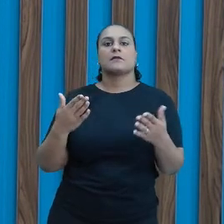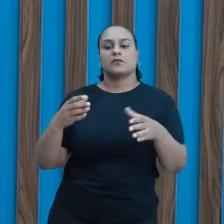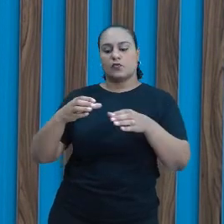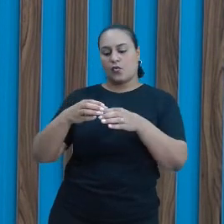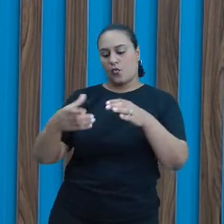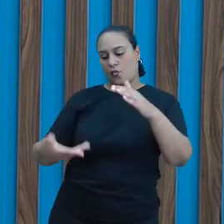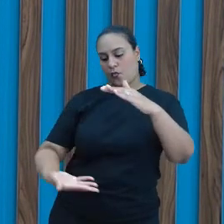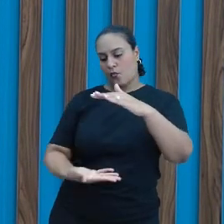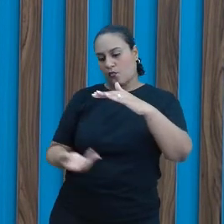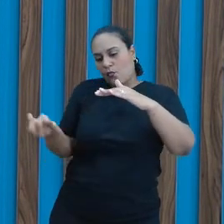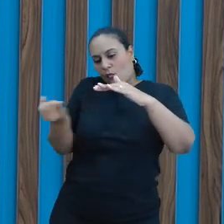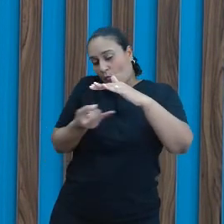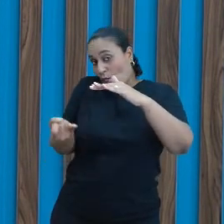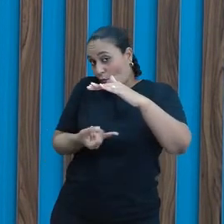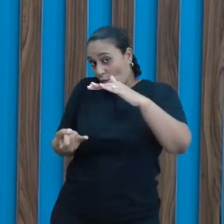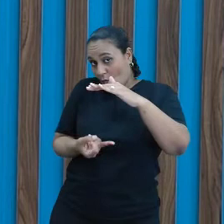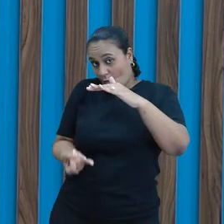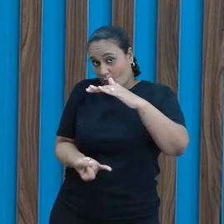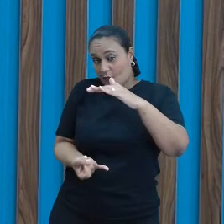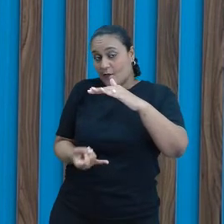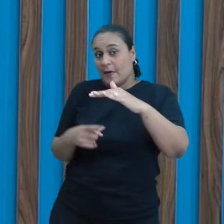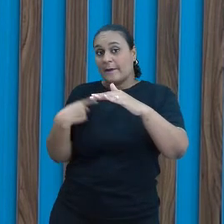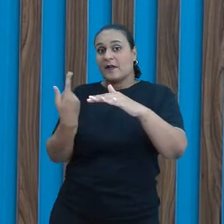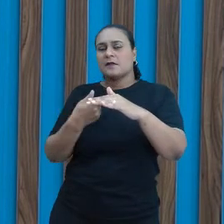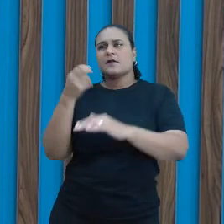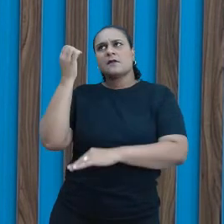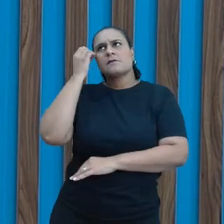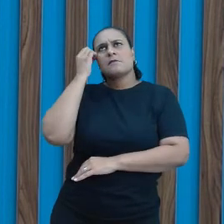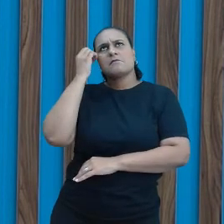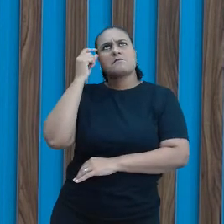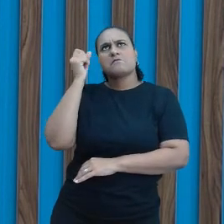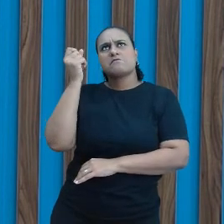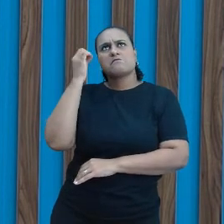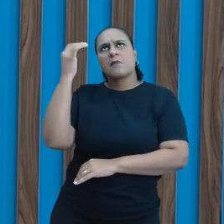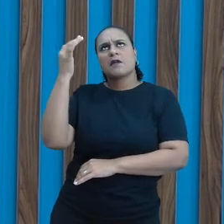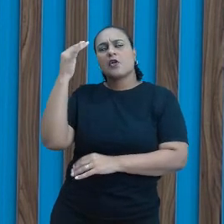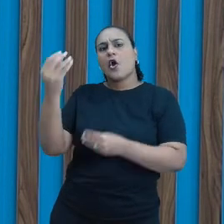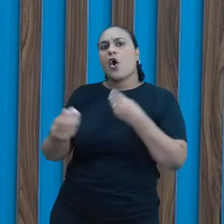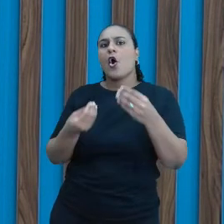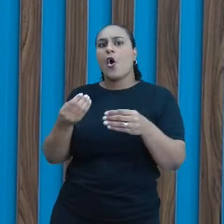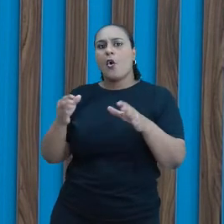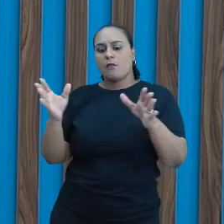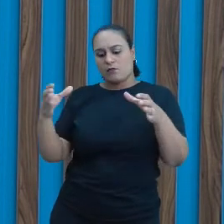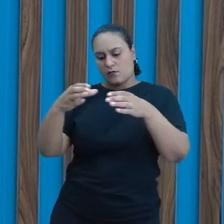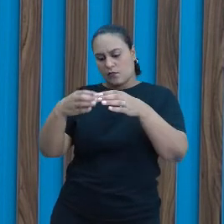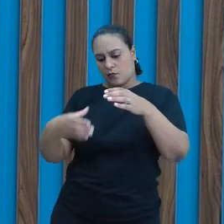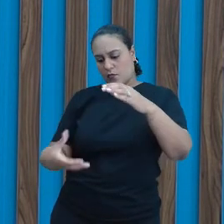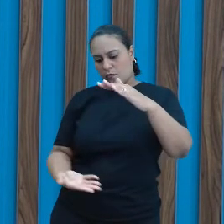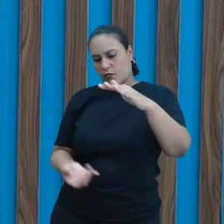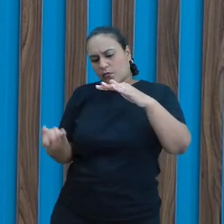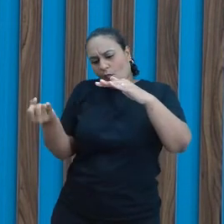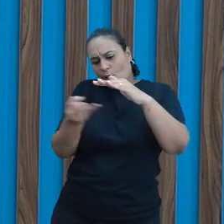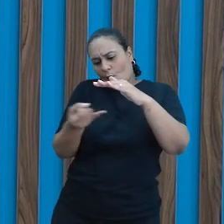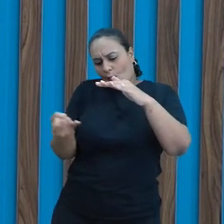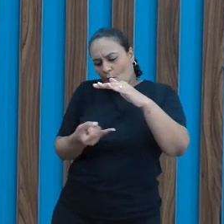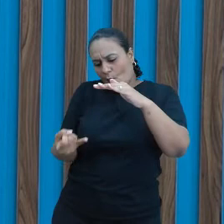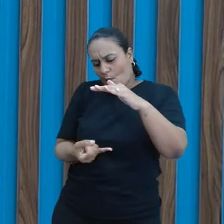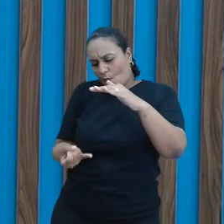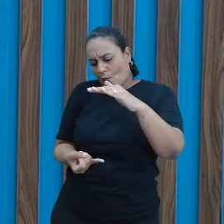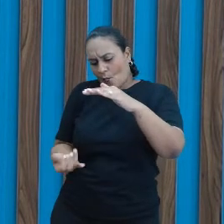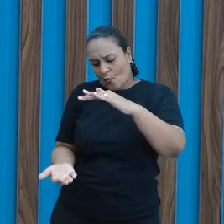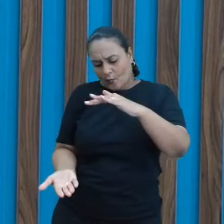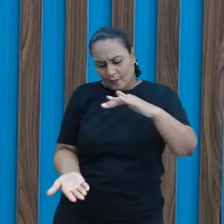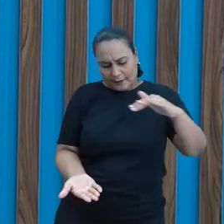está trazendo, para a gente imaginar como que essa ideia de volume foi composta, né? Até o presente momento, a gente